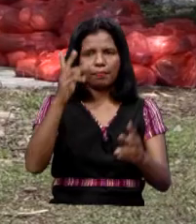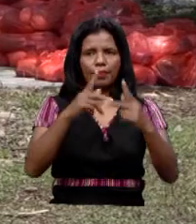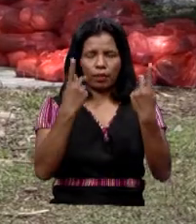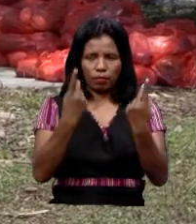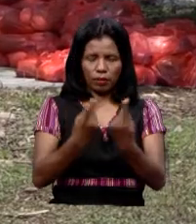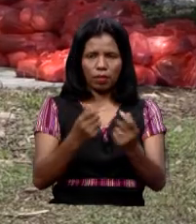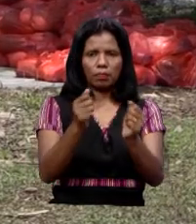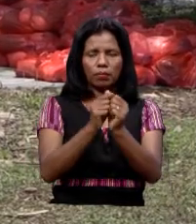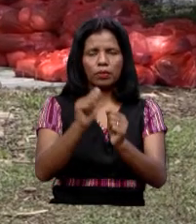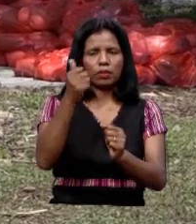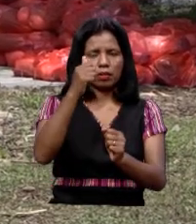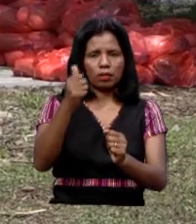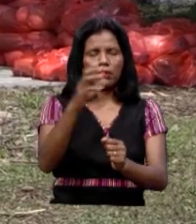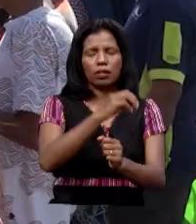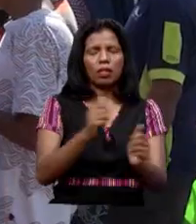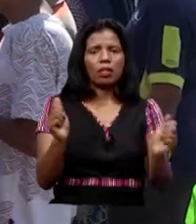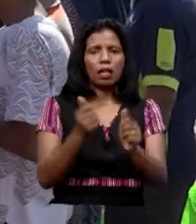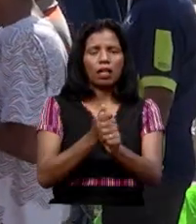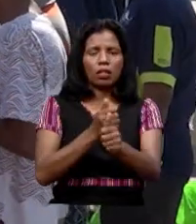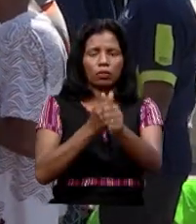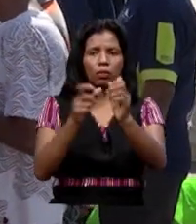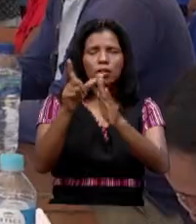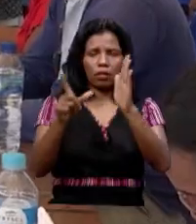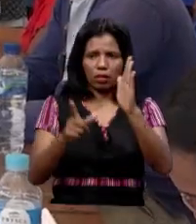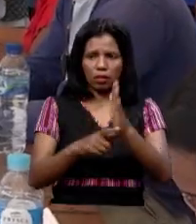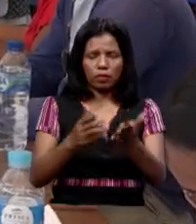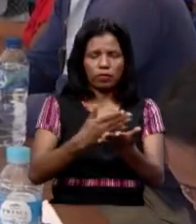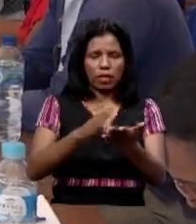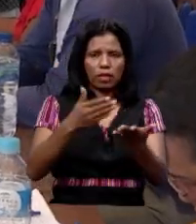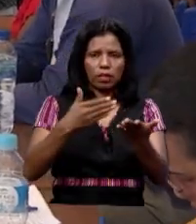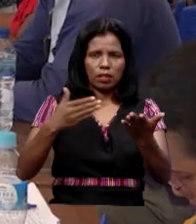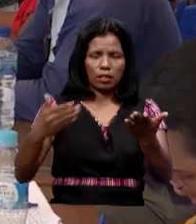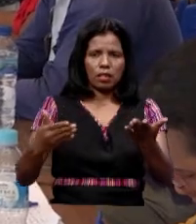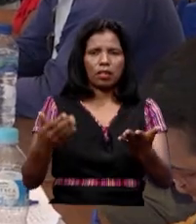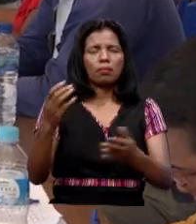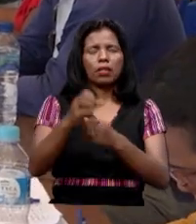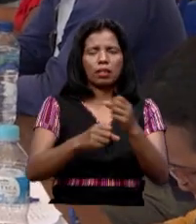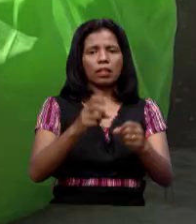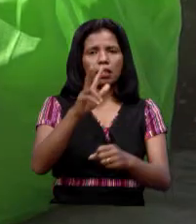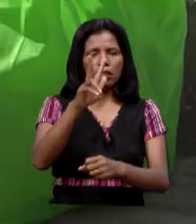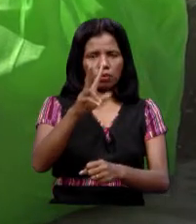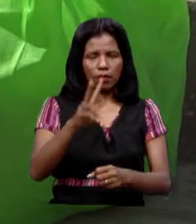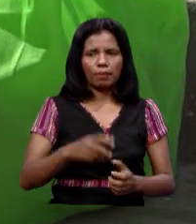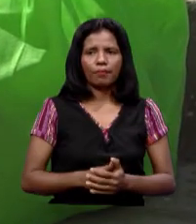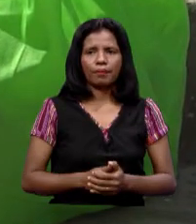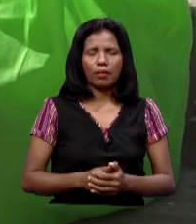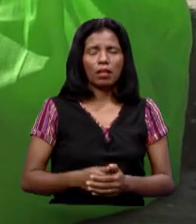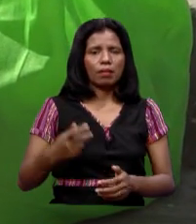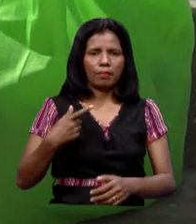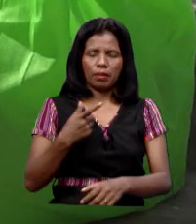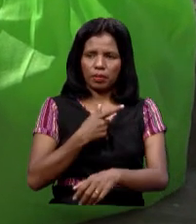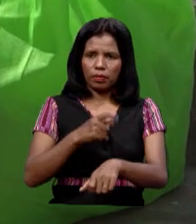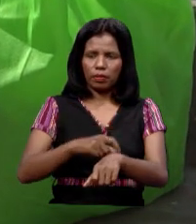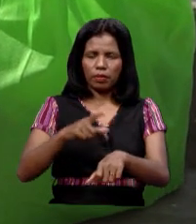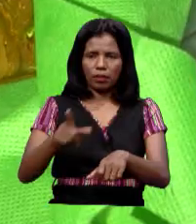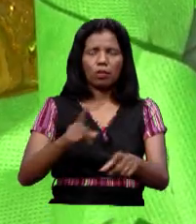quase sanulo ma comete irregularidade e a distribuição sa cesta básica badarua. Além de ne Parlamento Nacional